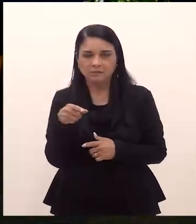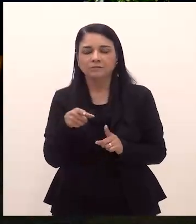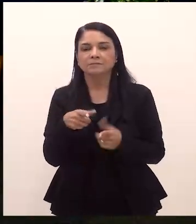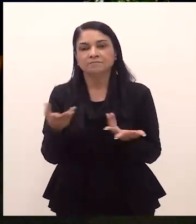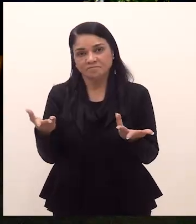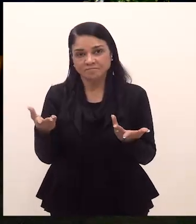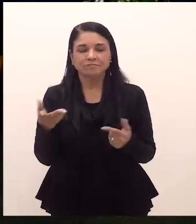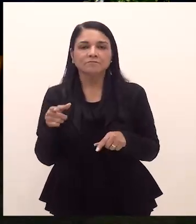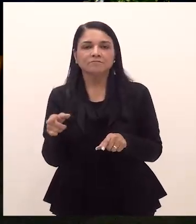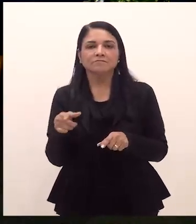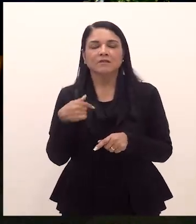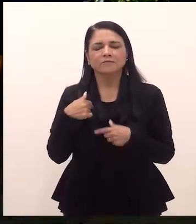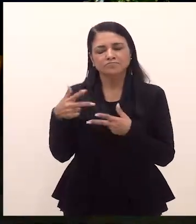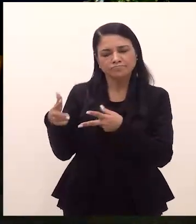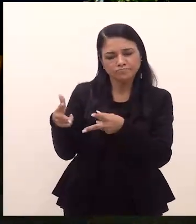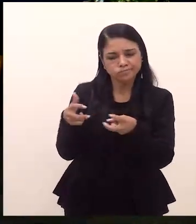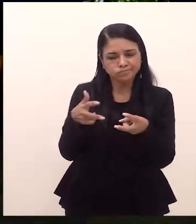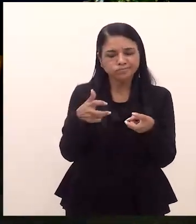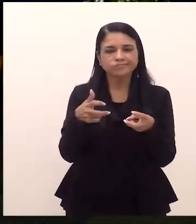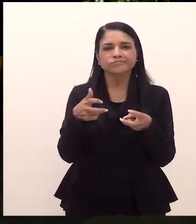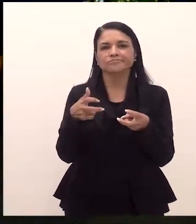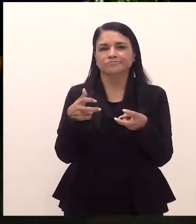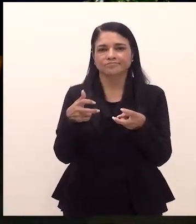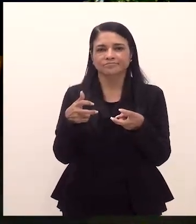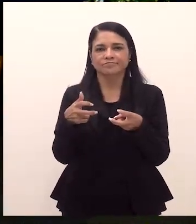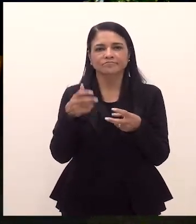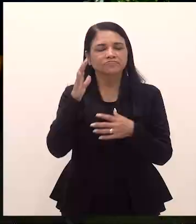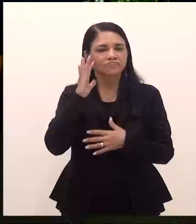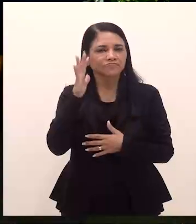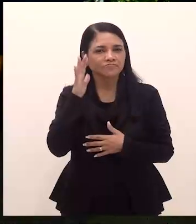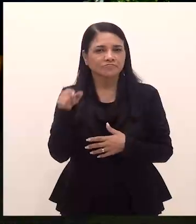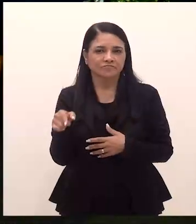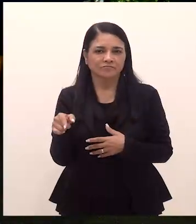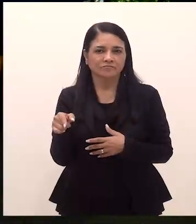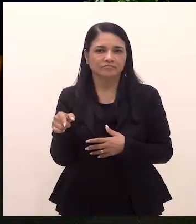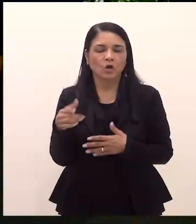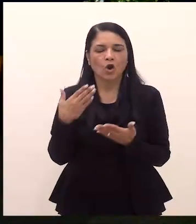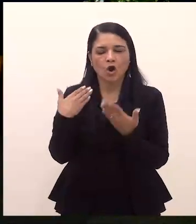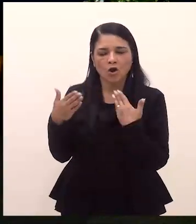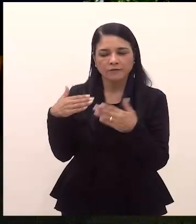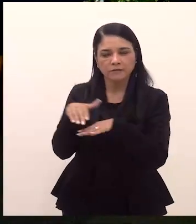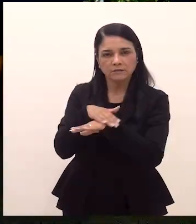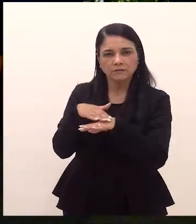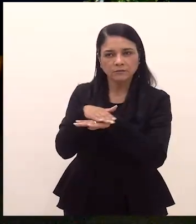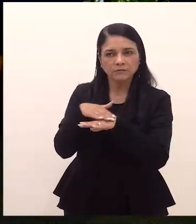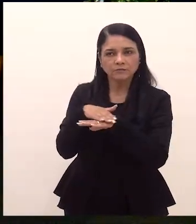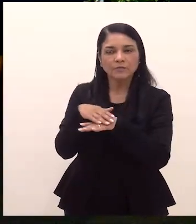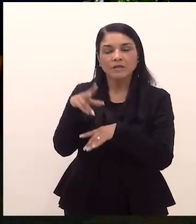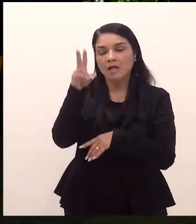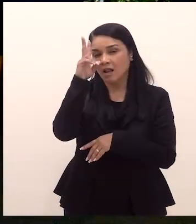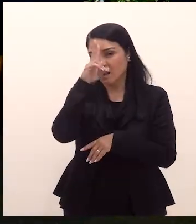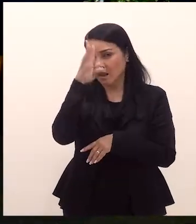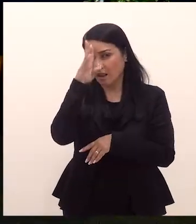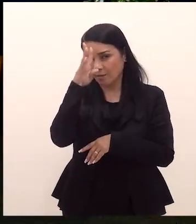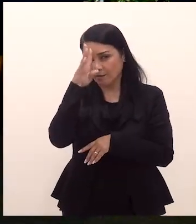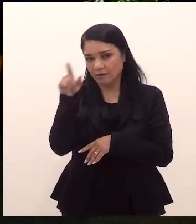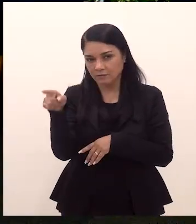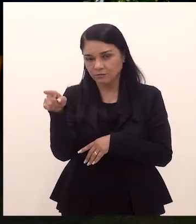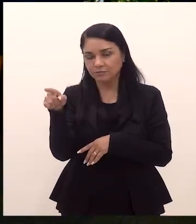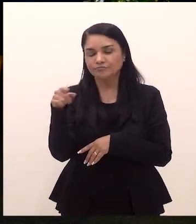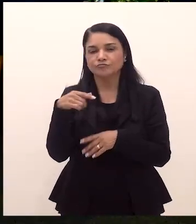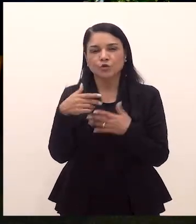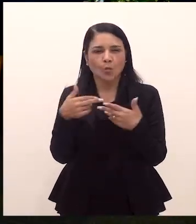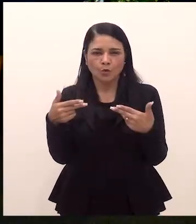exemplo, deve dar um pouco de frustração, né? Olha, a gente vê, eu estava refletindo sobre isso aqui, conversando com eles, mas